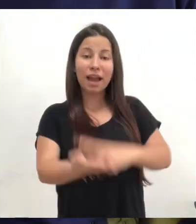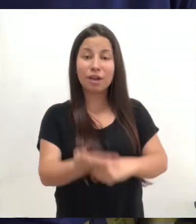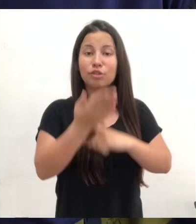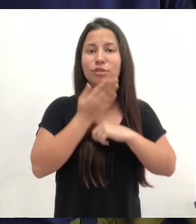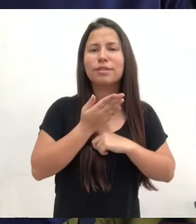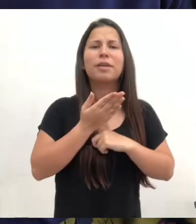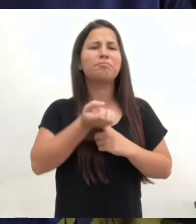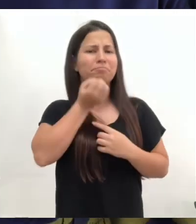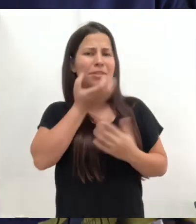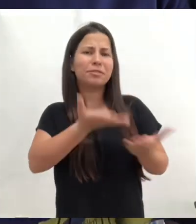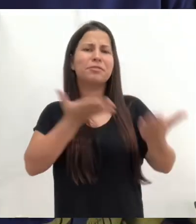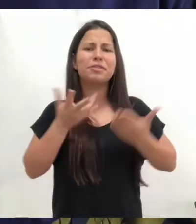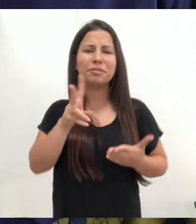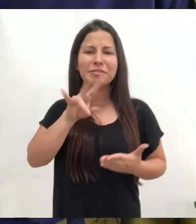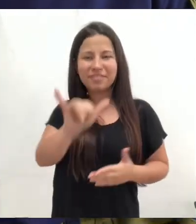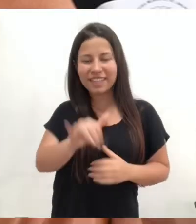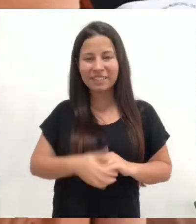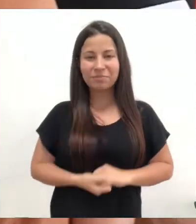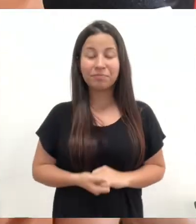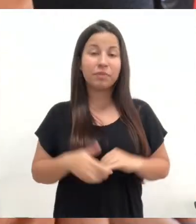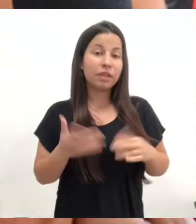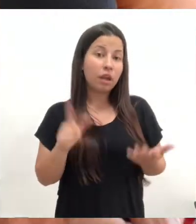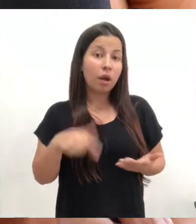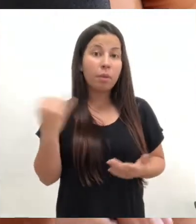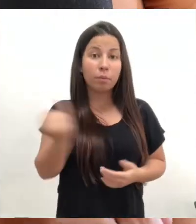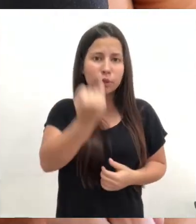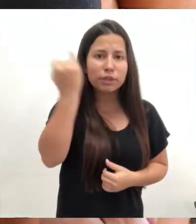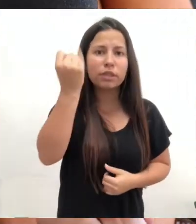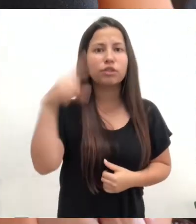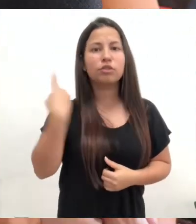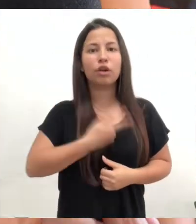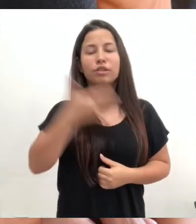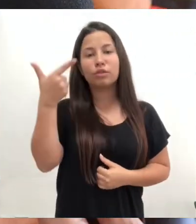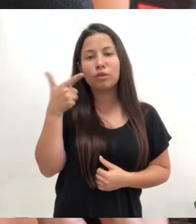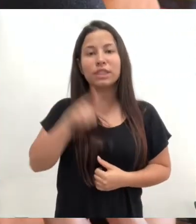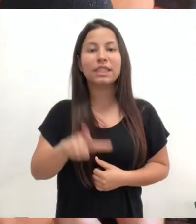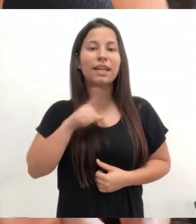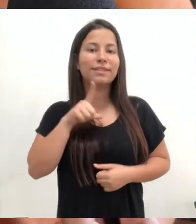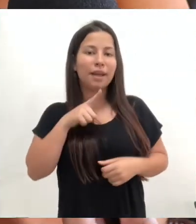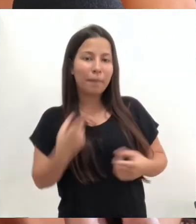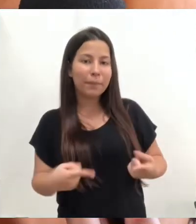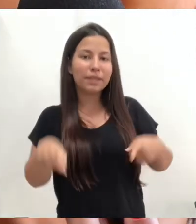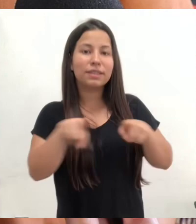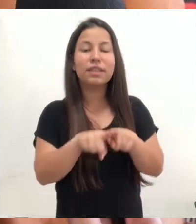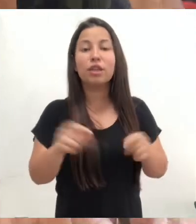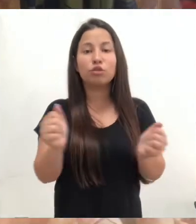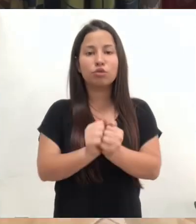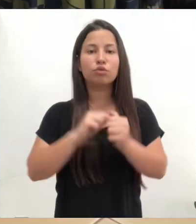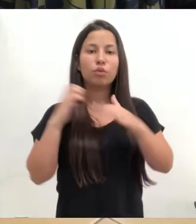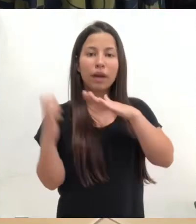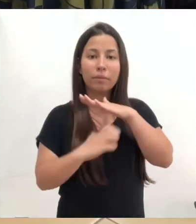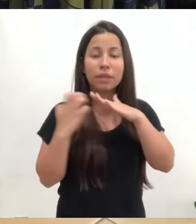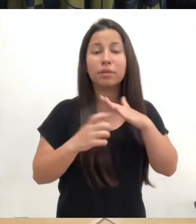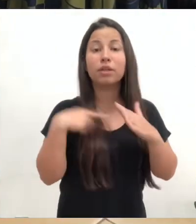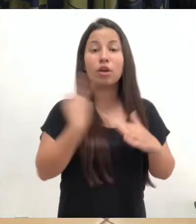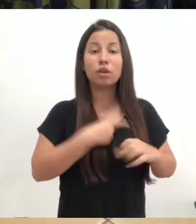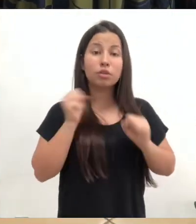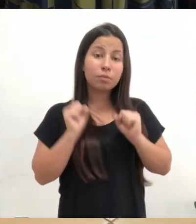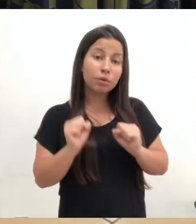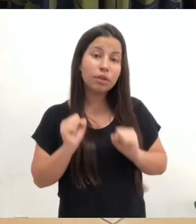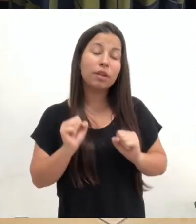ajudar, será sempre muito bem-vindo. Muito importante a gente conseguir ter essas parcerias com empresas para a gente